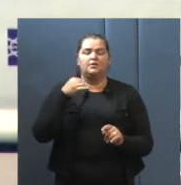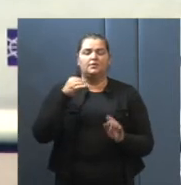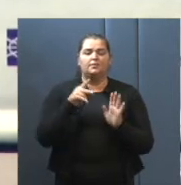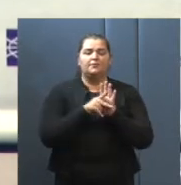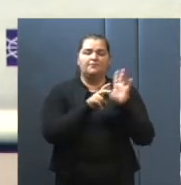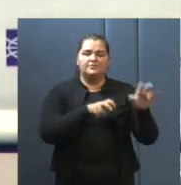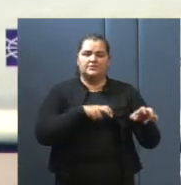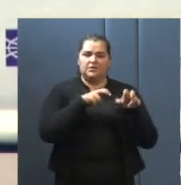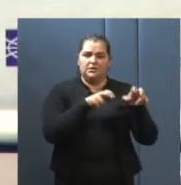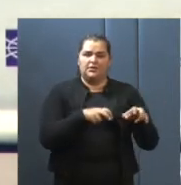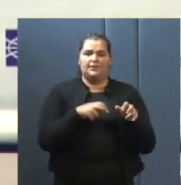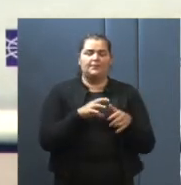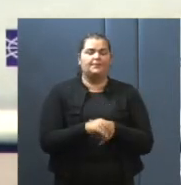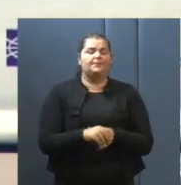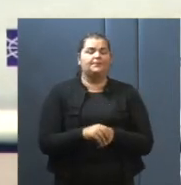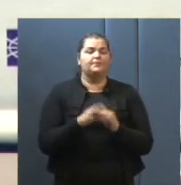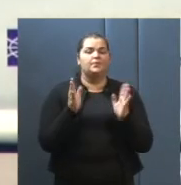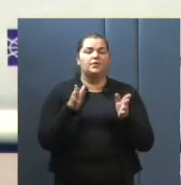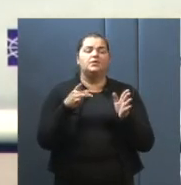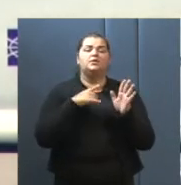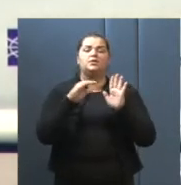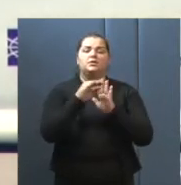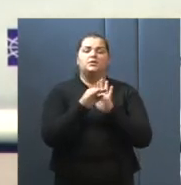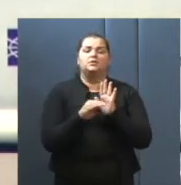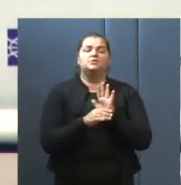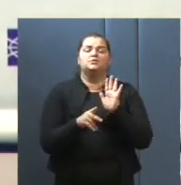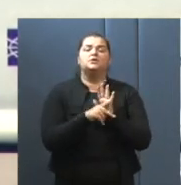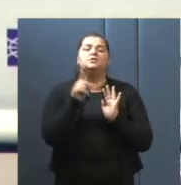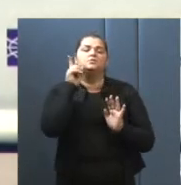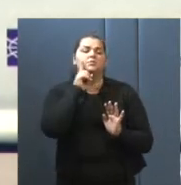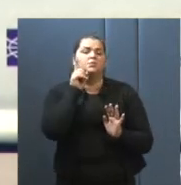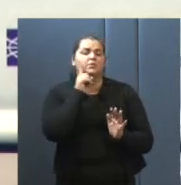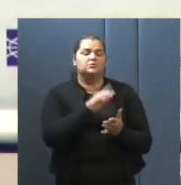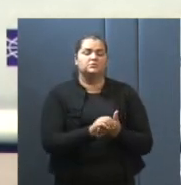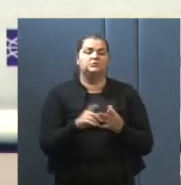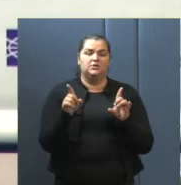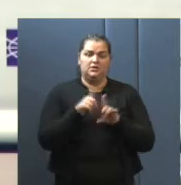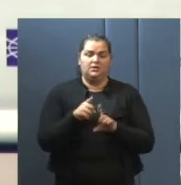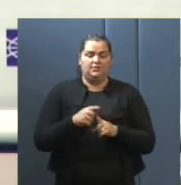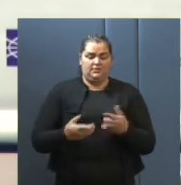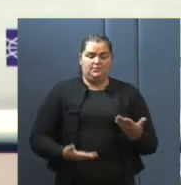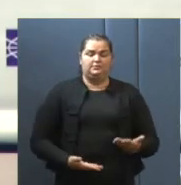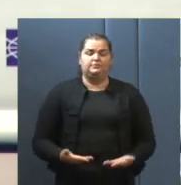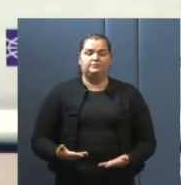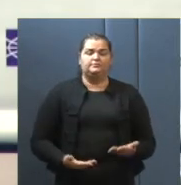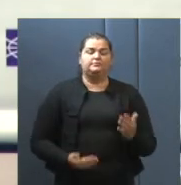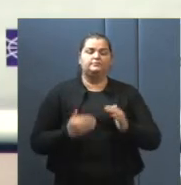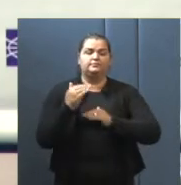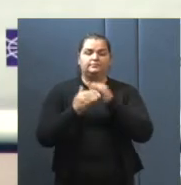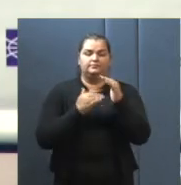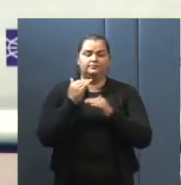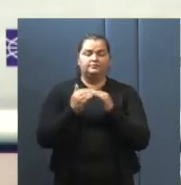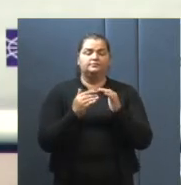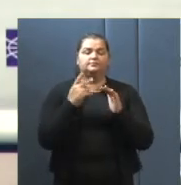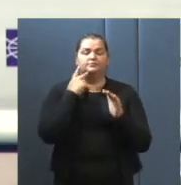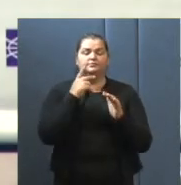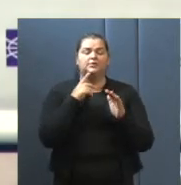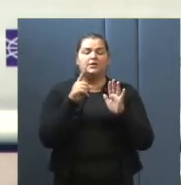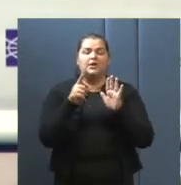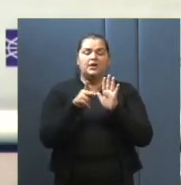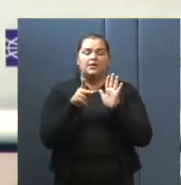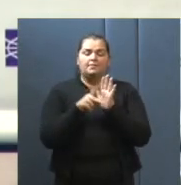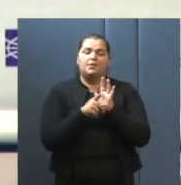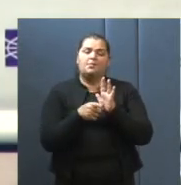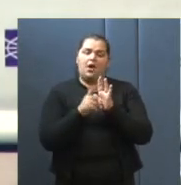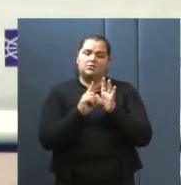2015, inicialmente como analista de comércio exterior, também foi servidor do Ministério do Desenvolvimento, Indústria e Comércio Exterior, antes